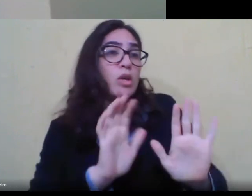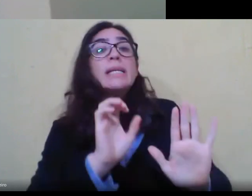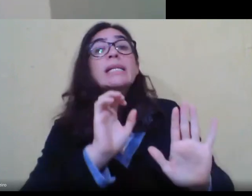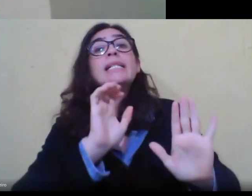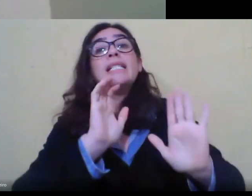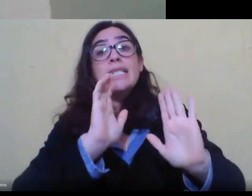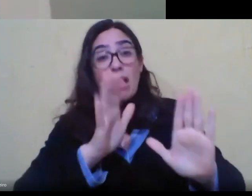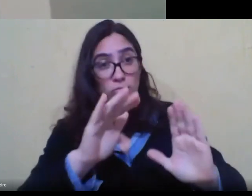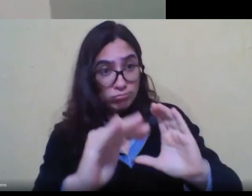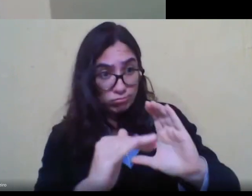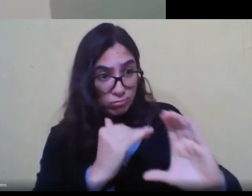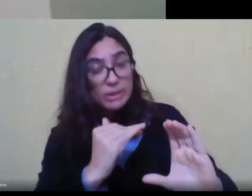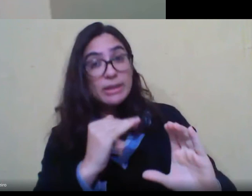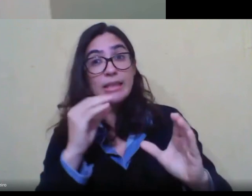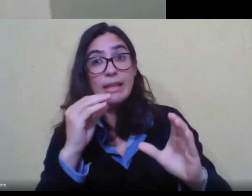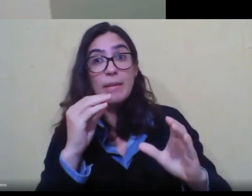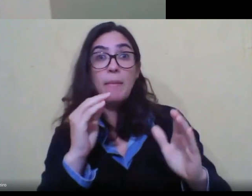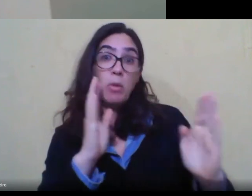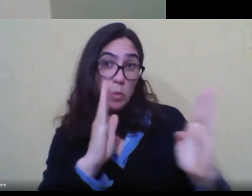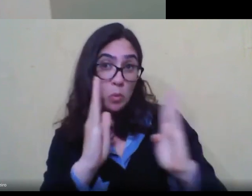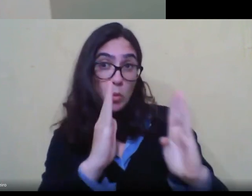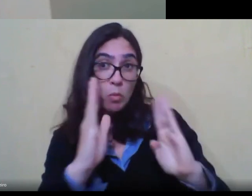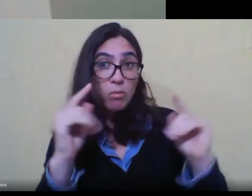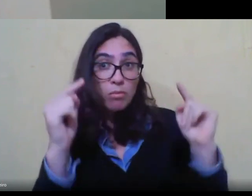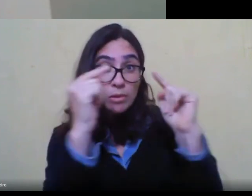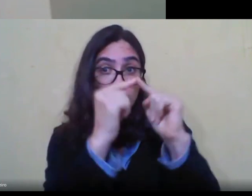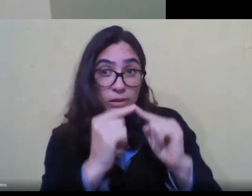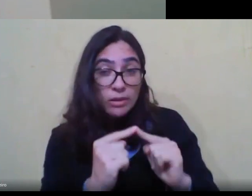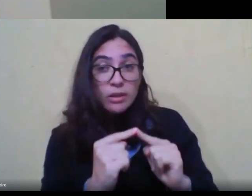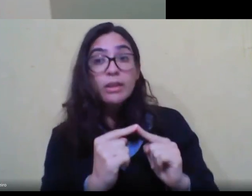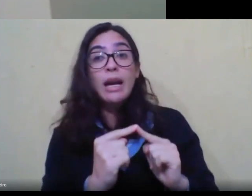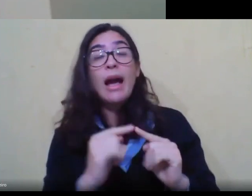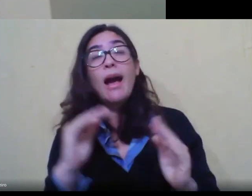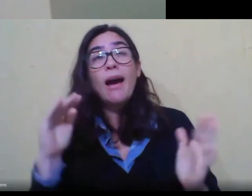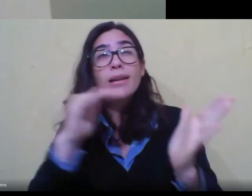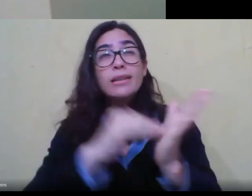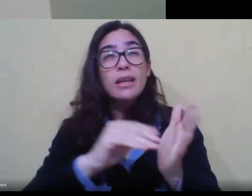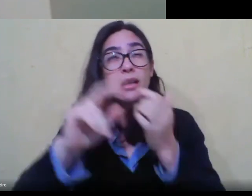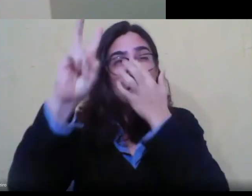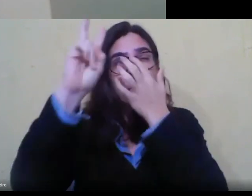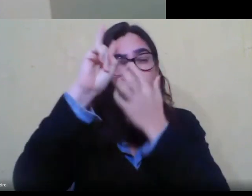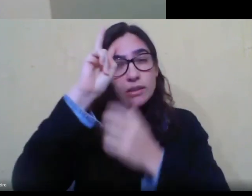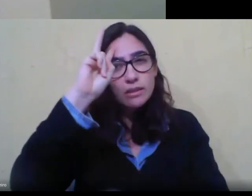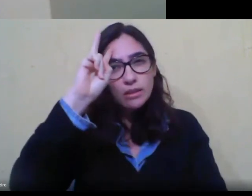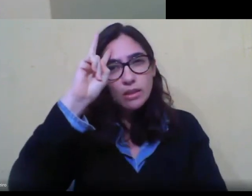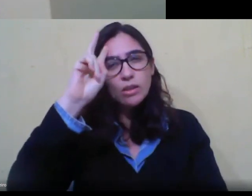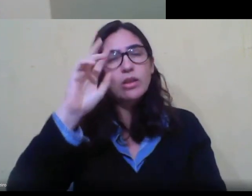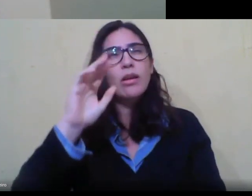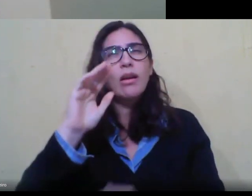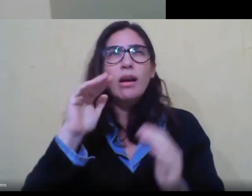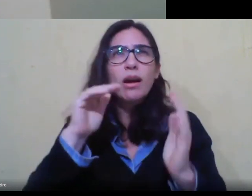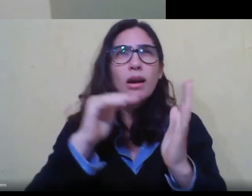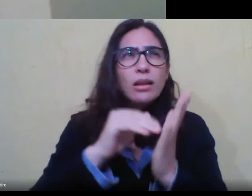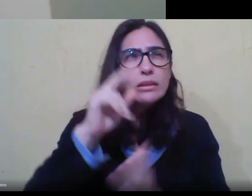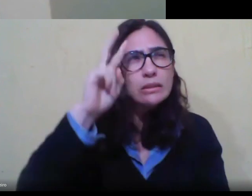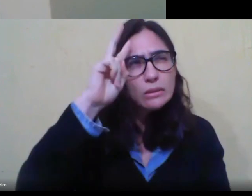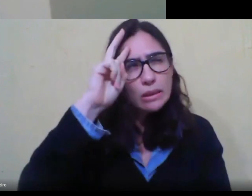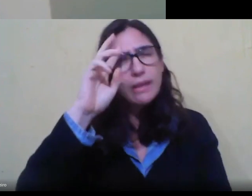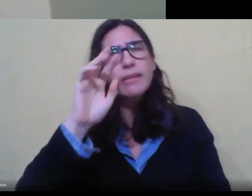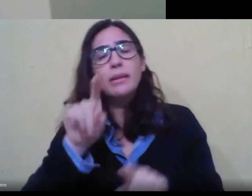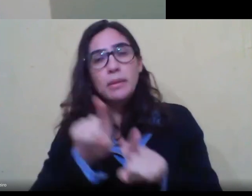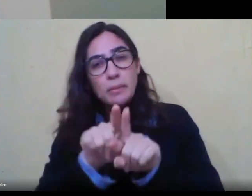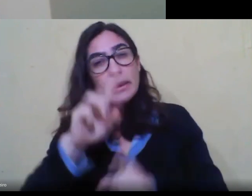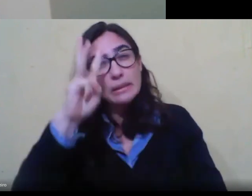manhã, essas fichas estarem chegando para a nossa análise, vai ser tudo disponibilizado agora, sim, para implementação até a